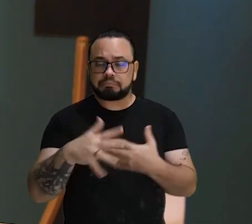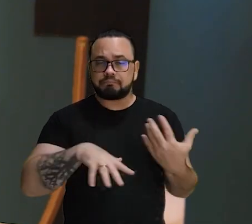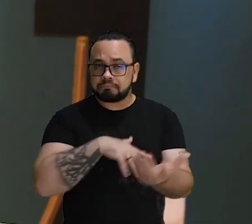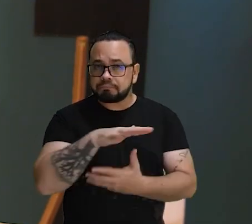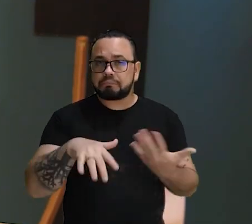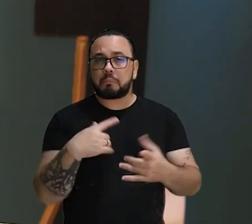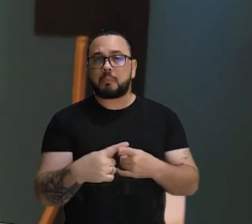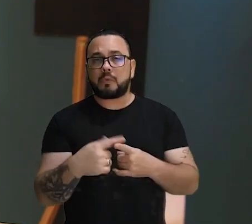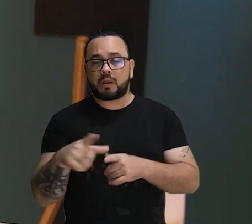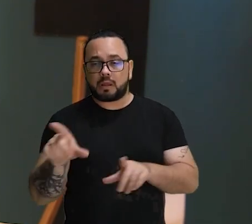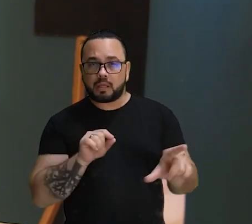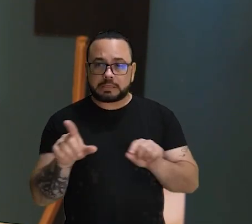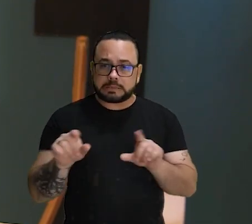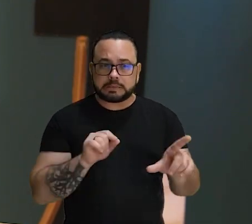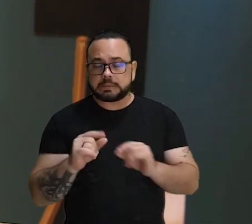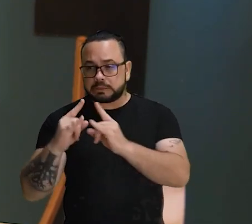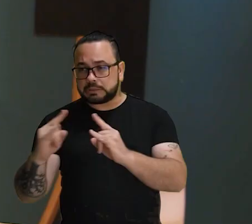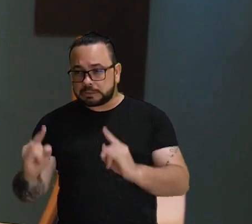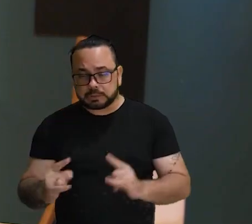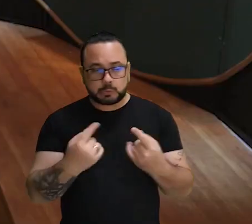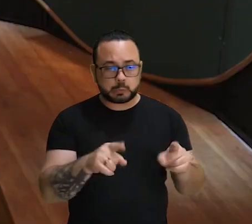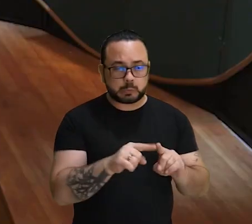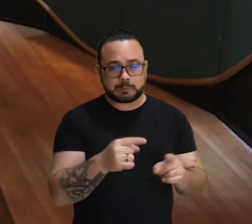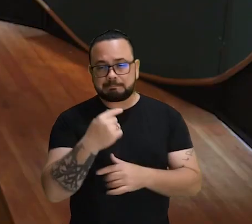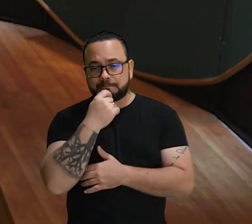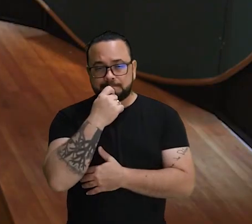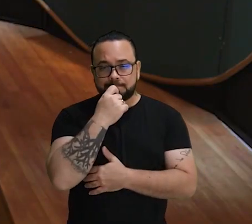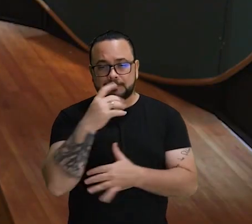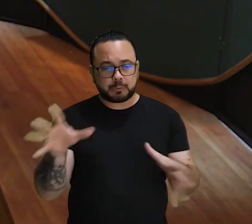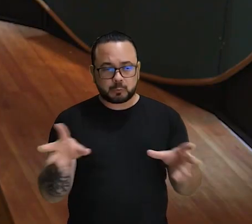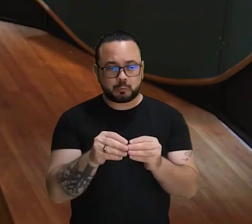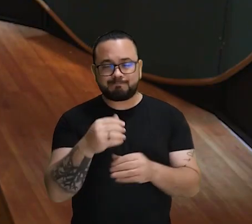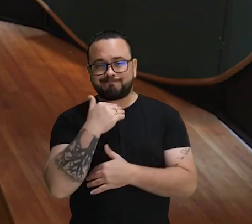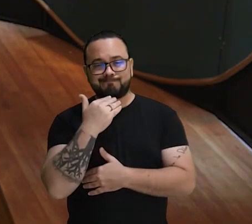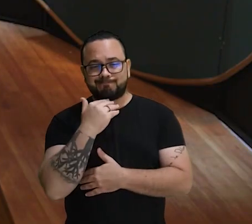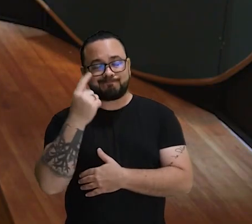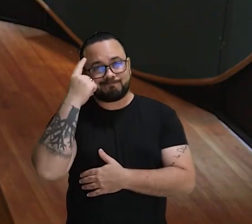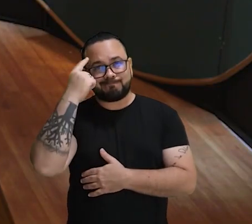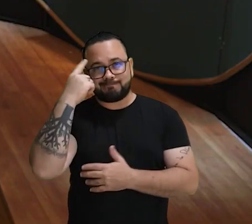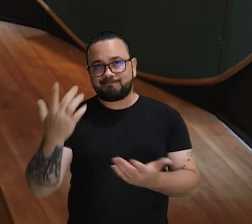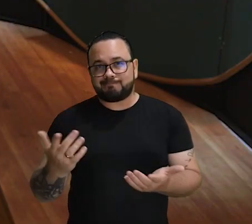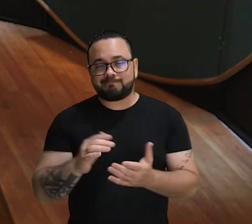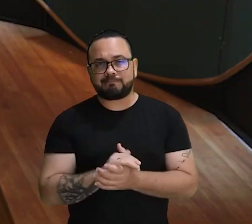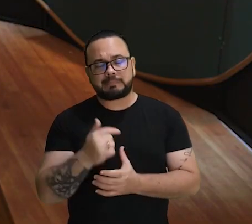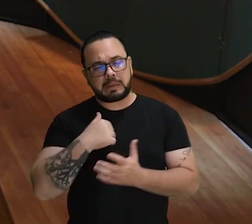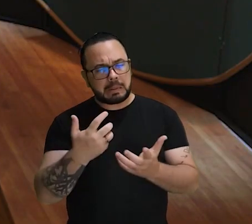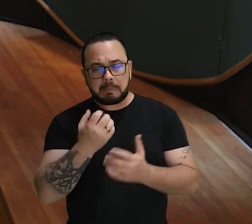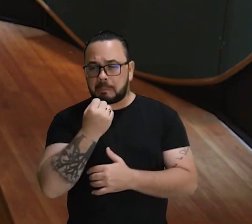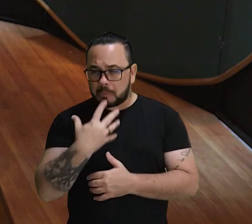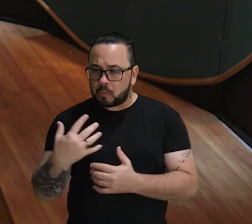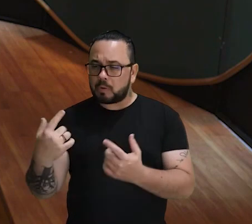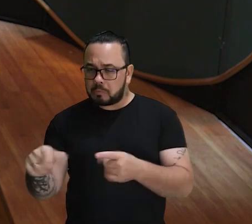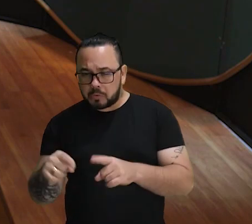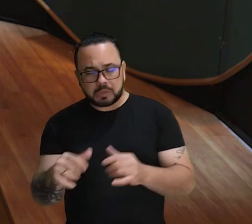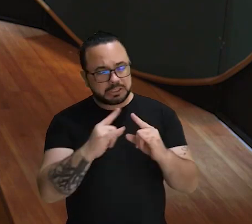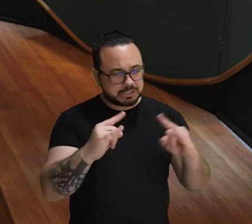verdade, porque eu ficava tendo que escolher entre o circo e a música. Eu achava que eu tinha que escolher, porque não dava pra juntar tudo, pra ser boa em tudo. Eu queria ser boa, aquela